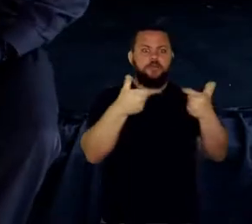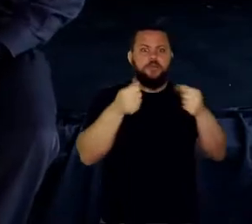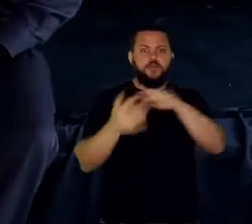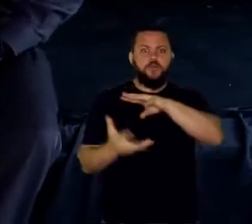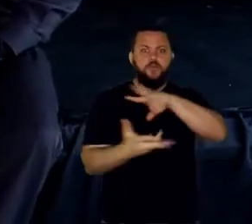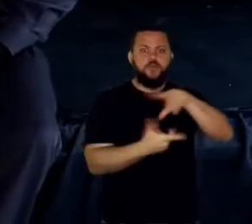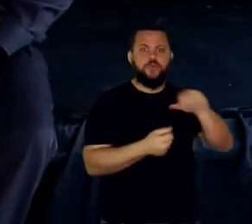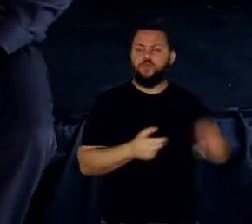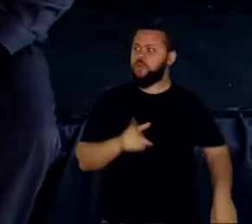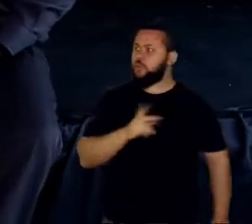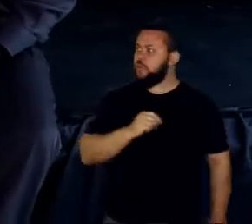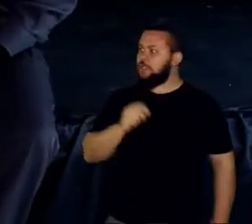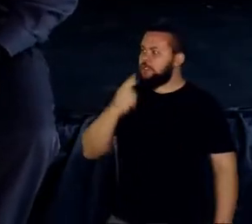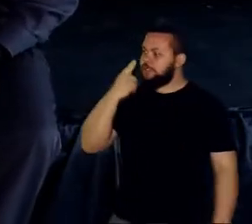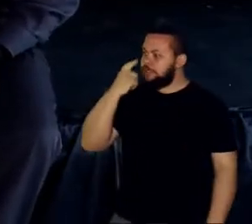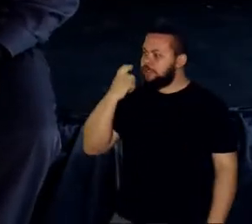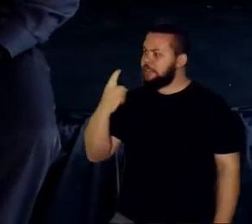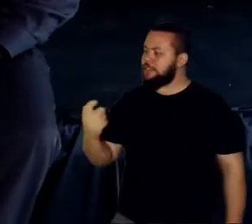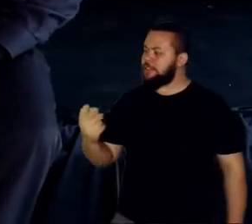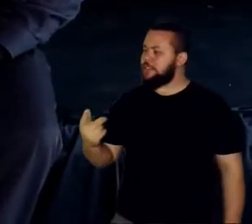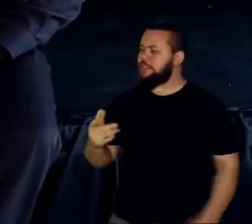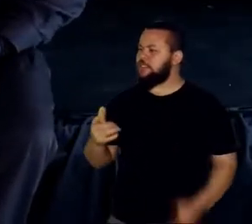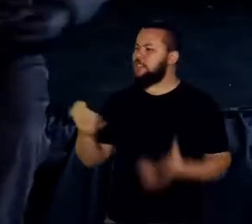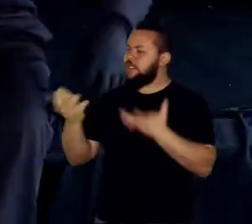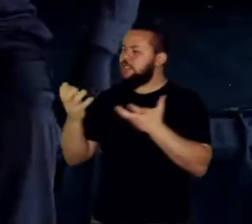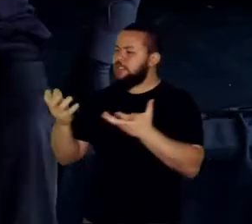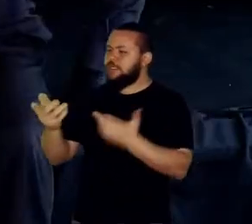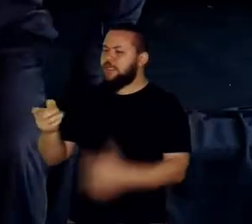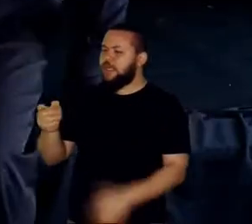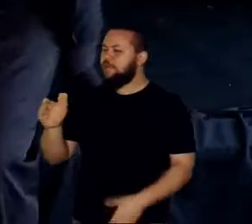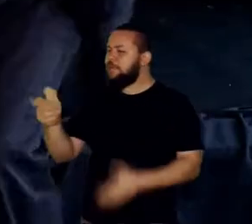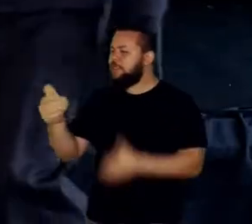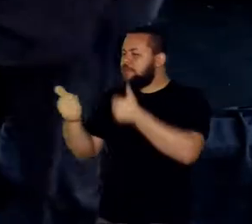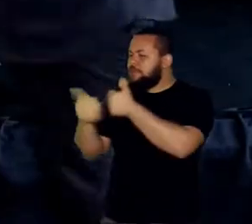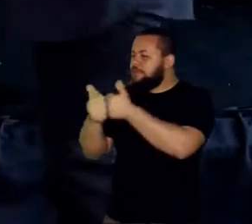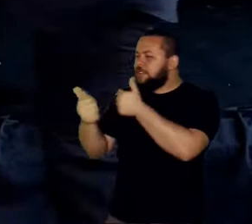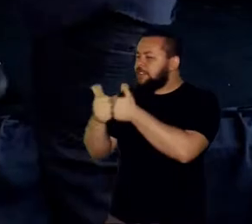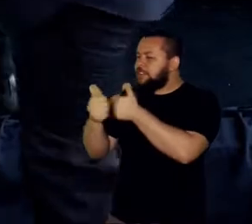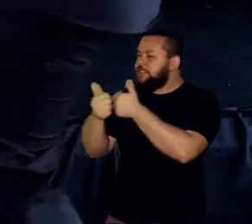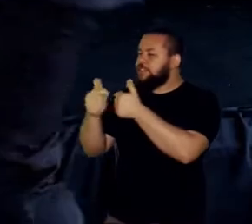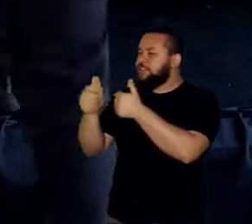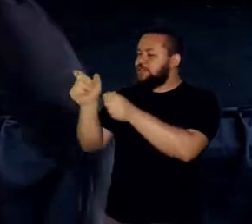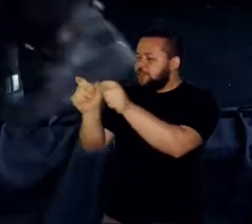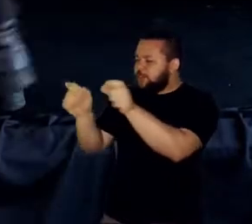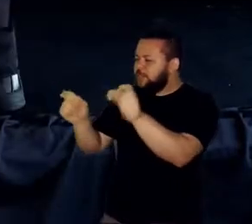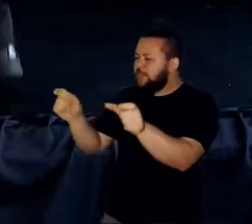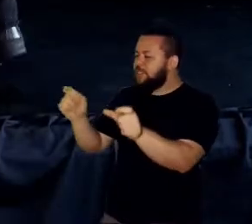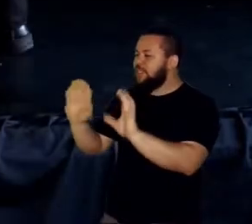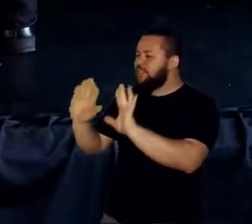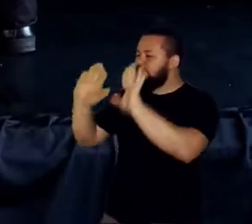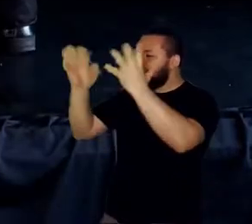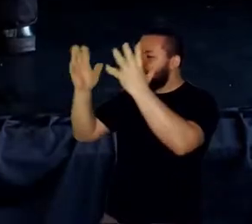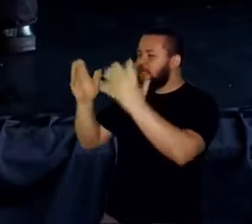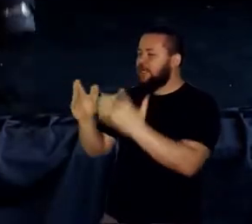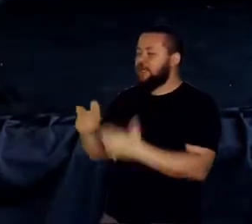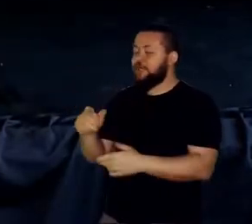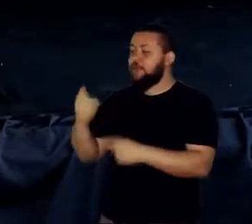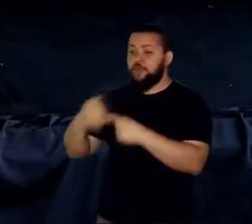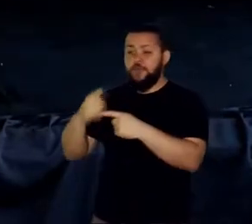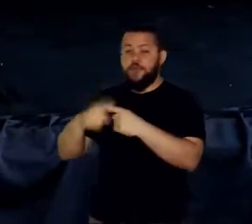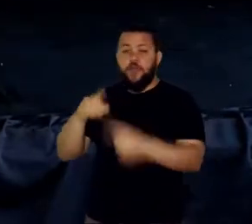Então, você quer colocar aqui mais pertinho, que eu gostaria de ver uns personagens, porque o Helder